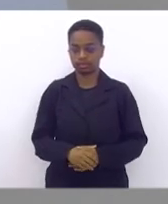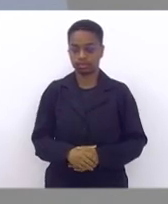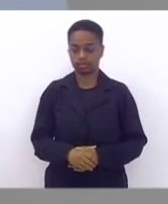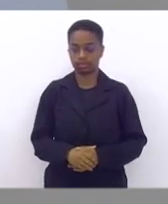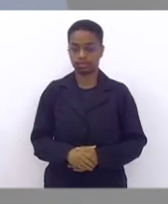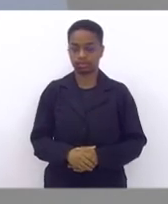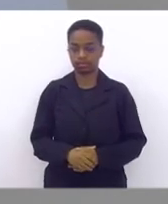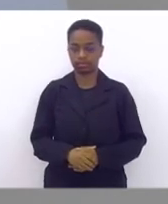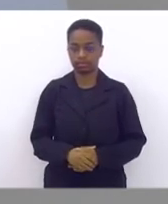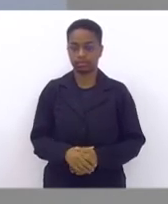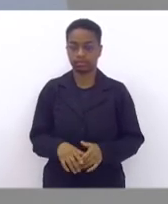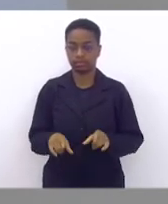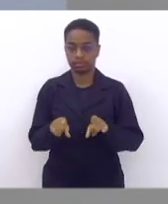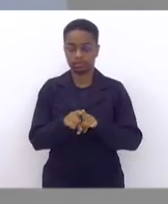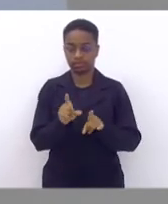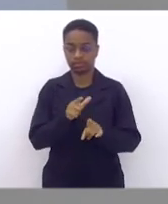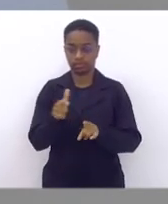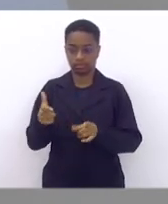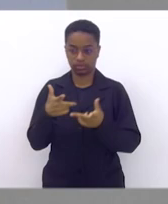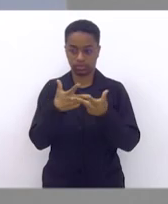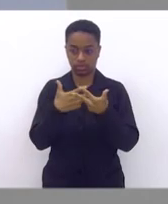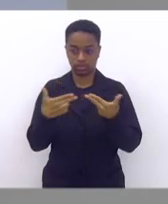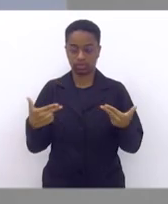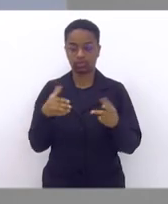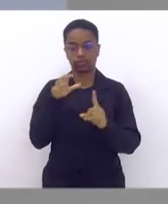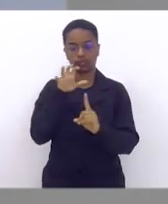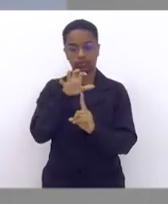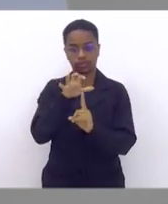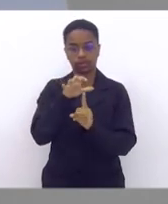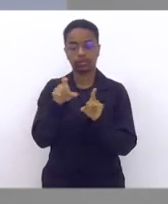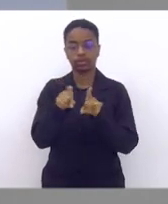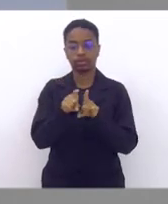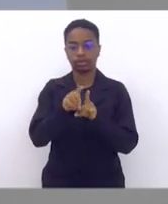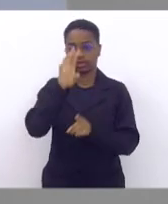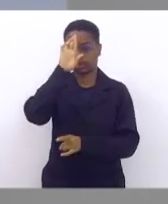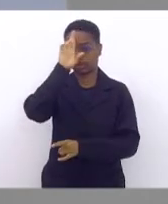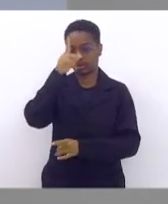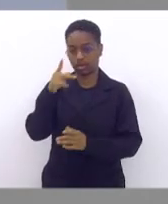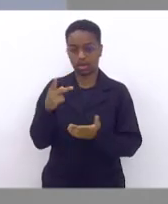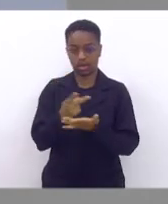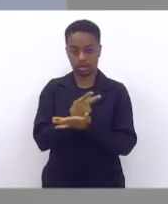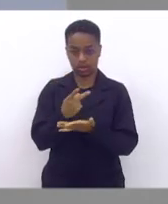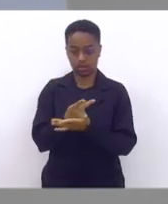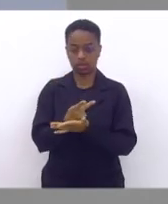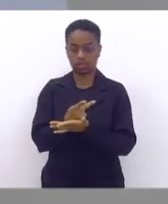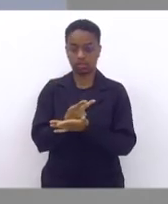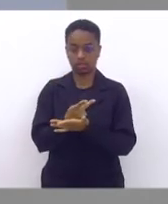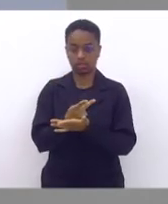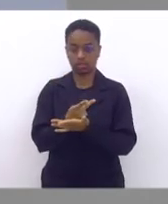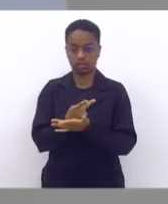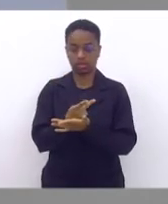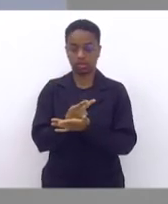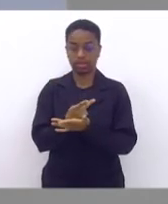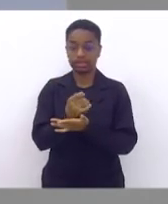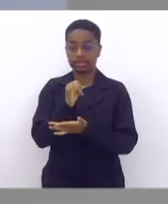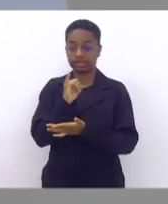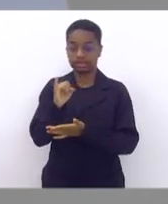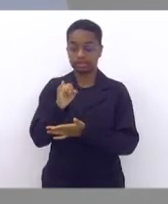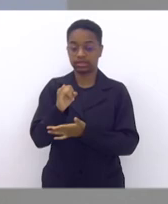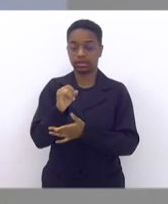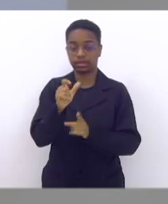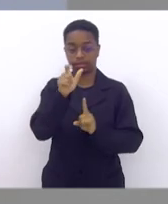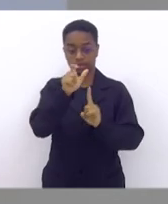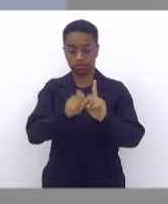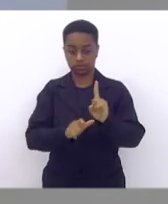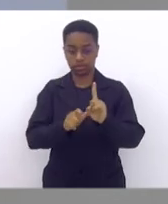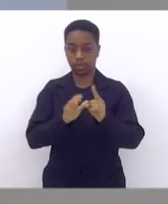Outro fato que acaba acarretando também esse erro no reconhecimento é quando a vítima ela